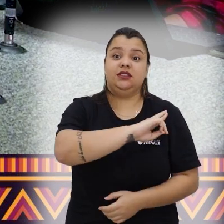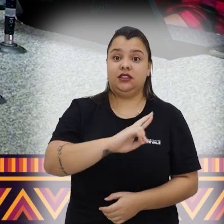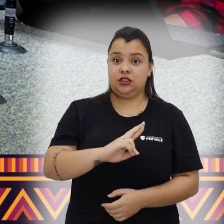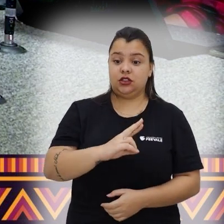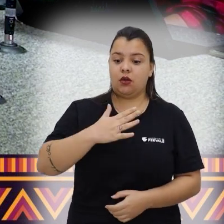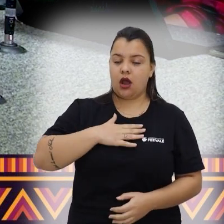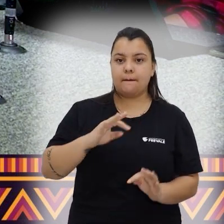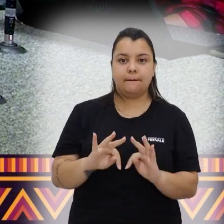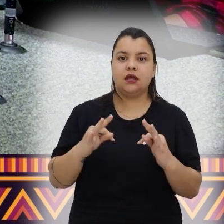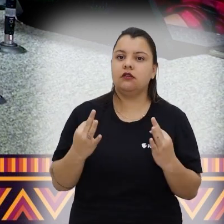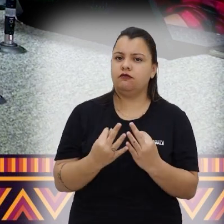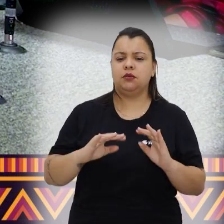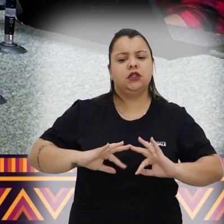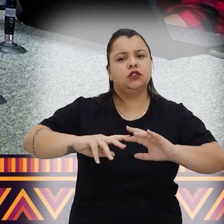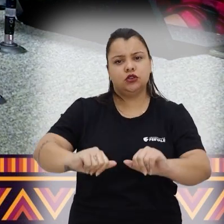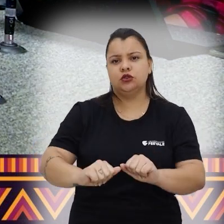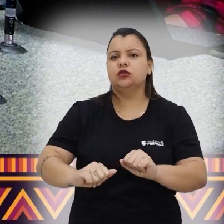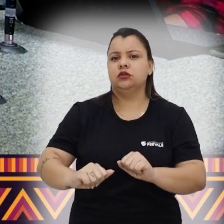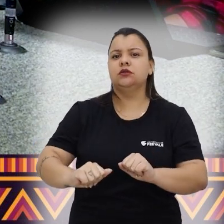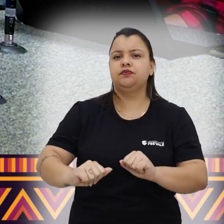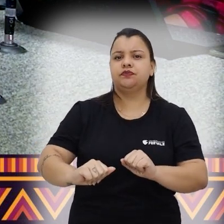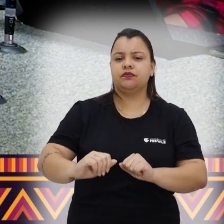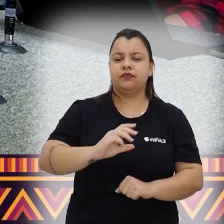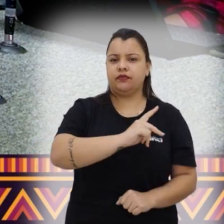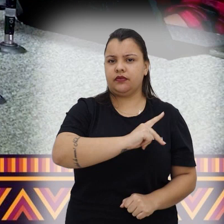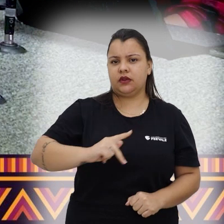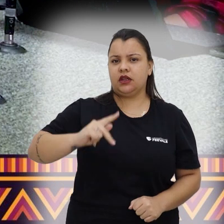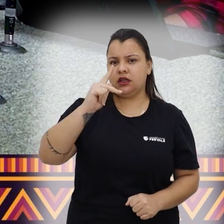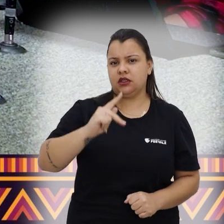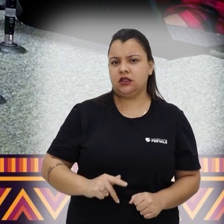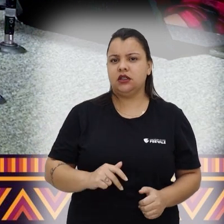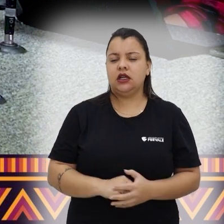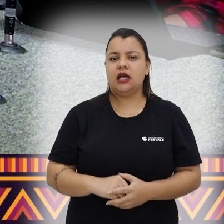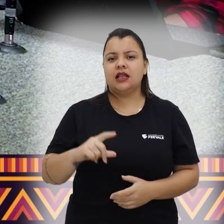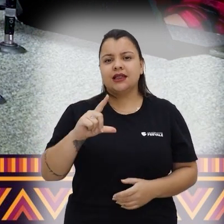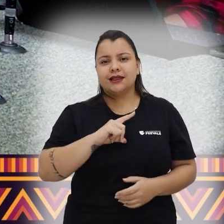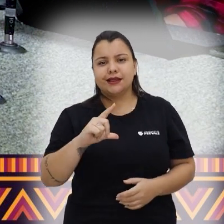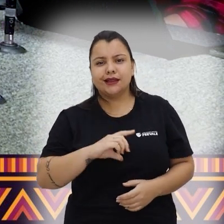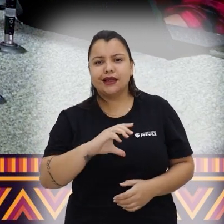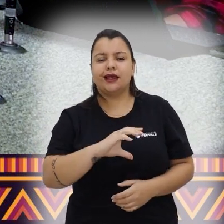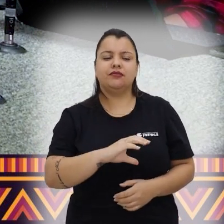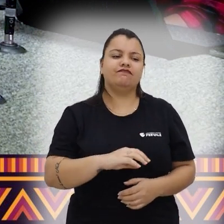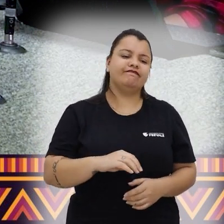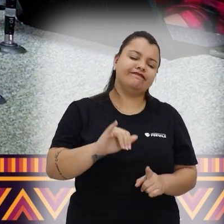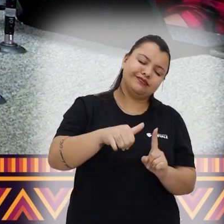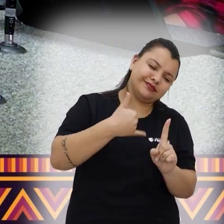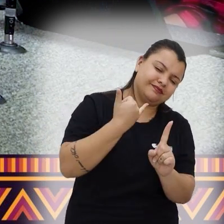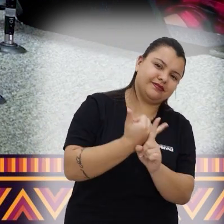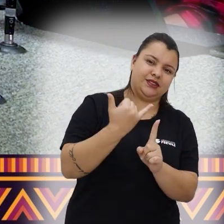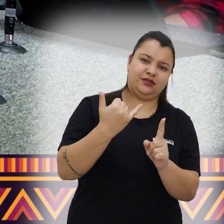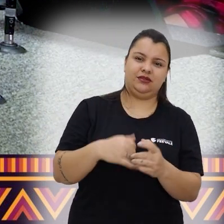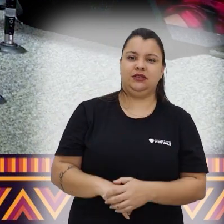família toda ela é católica. E tem uma certa resistência e preconceito. Mas depois do banquete dos